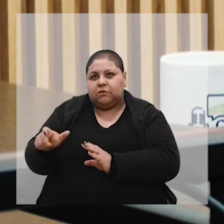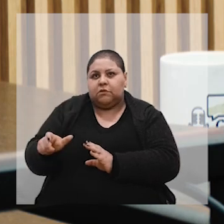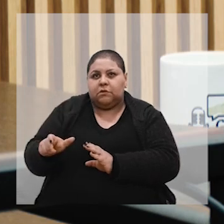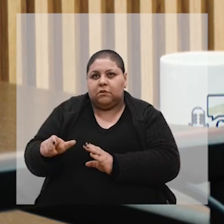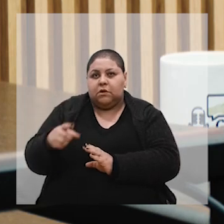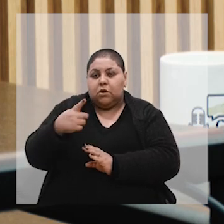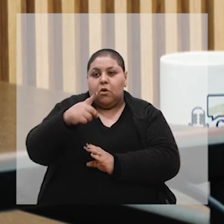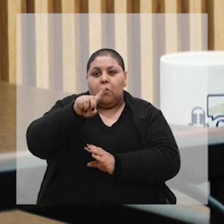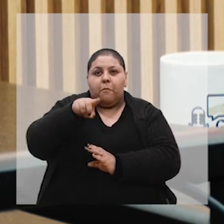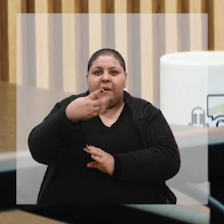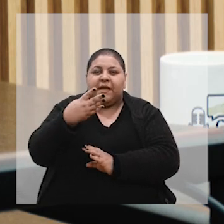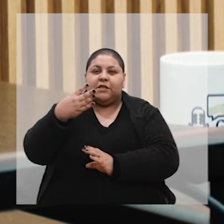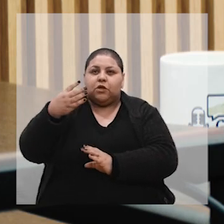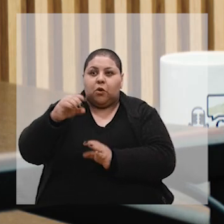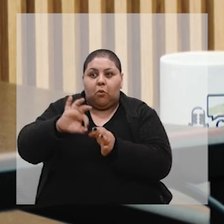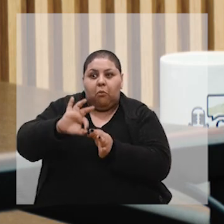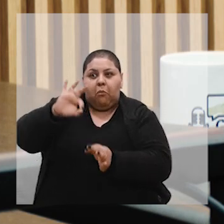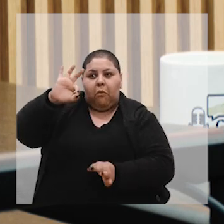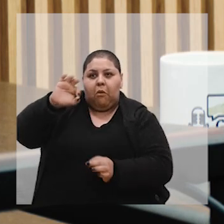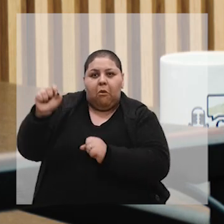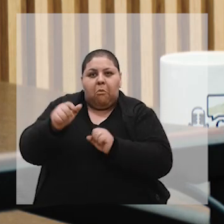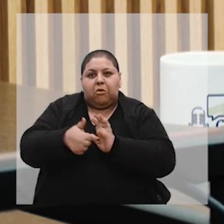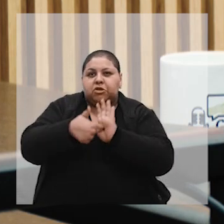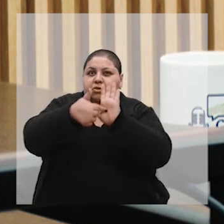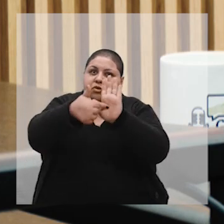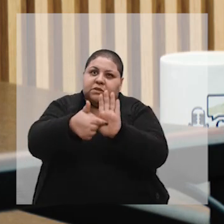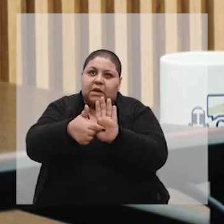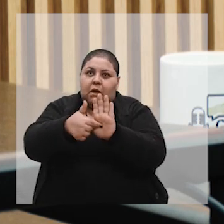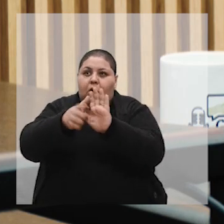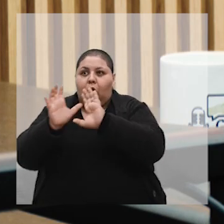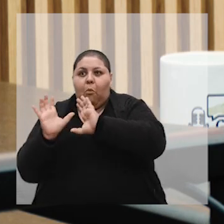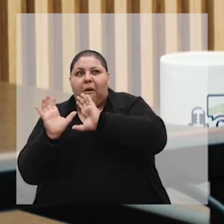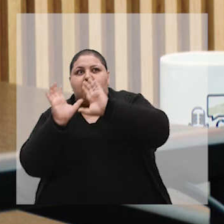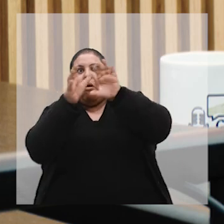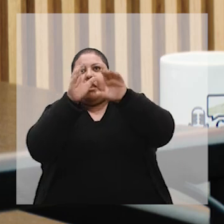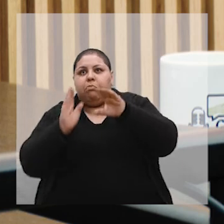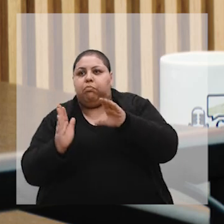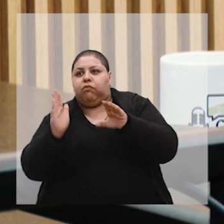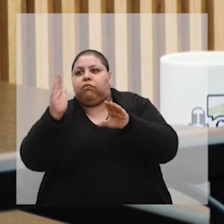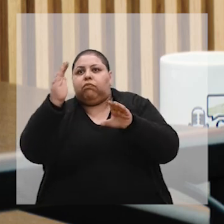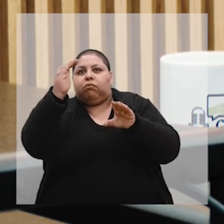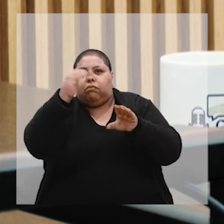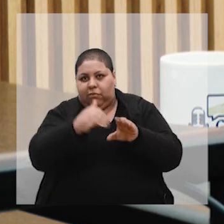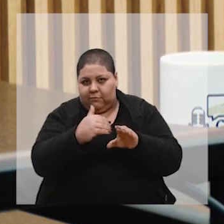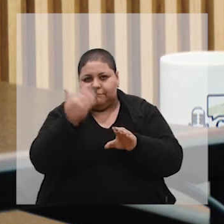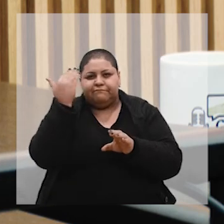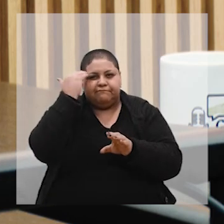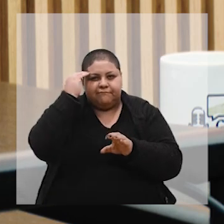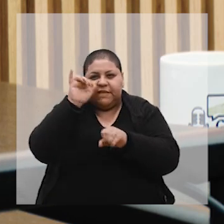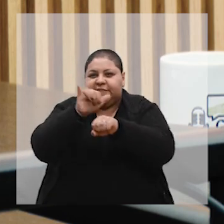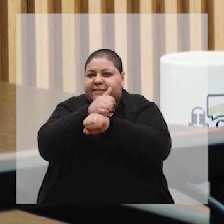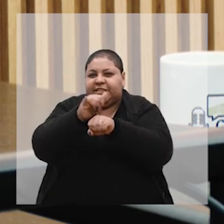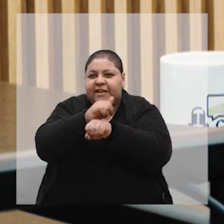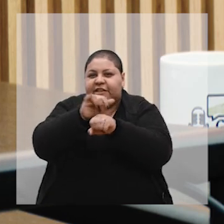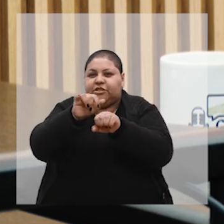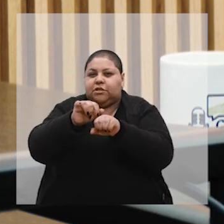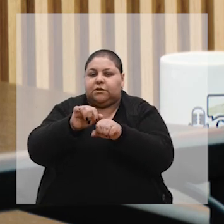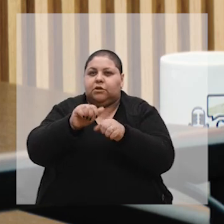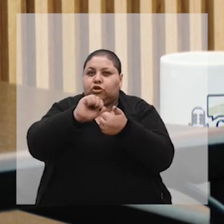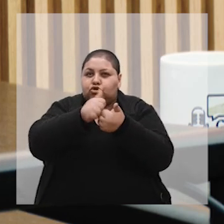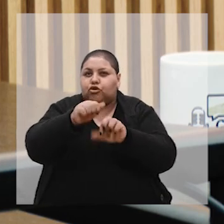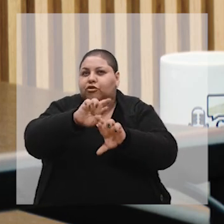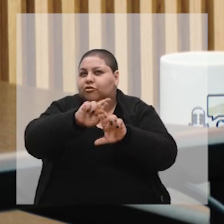com 1,40 m já vai ser um destaque ali numa bola mais alta. Então, são estratégias, são jogos diferentes